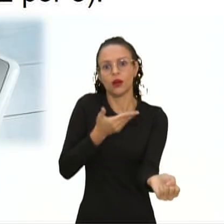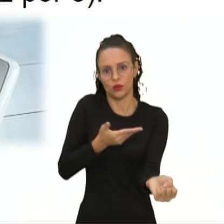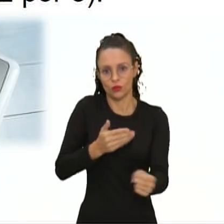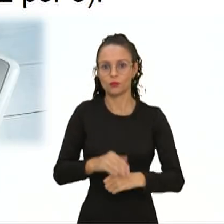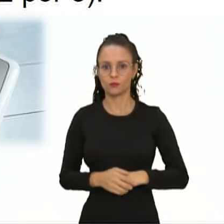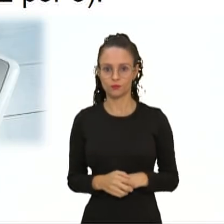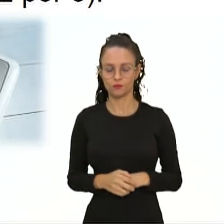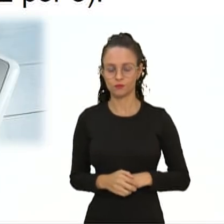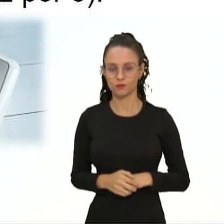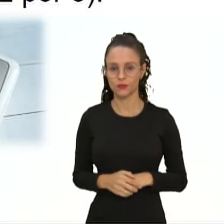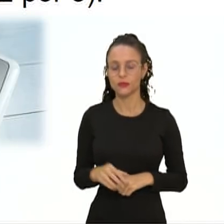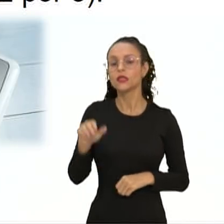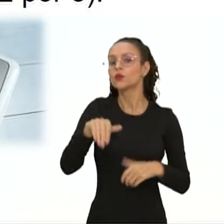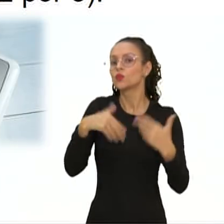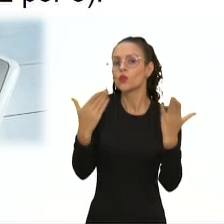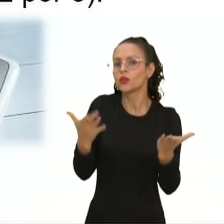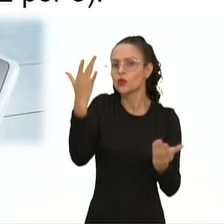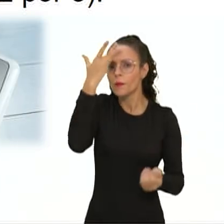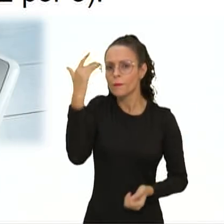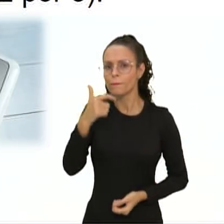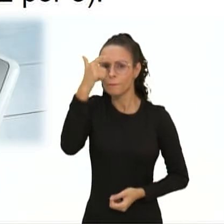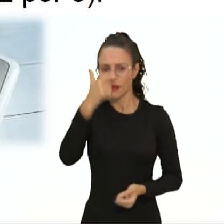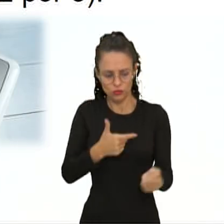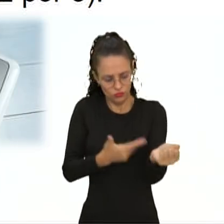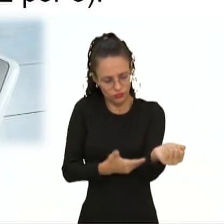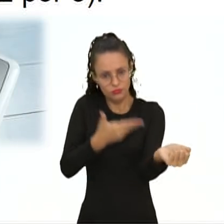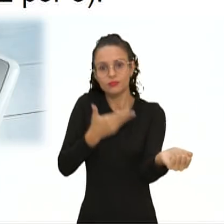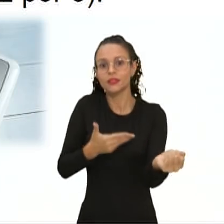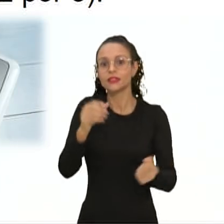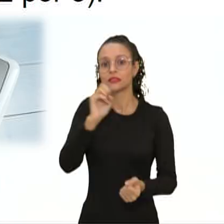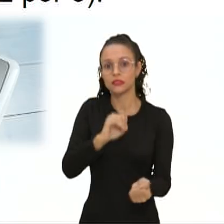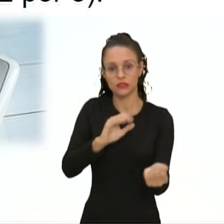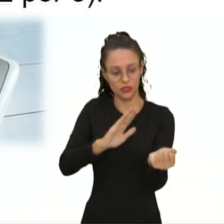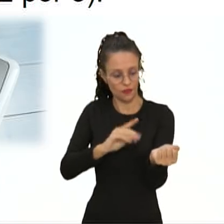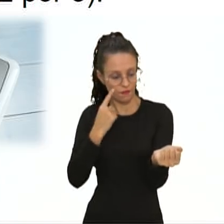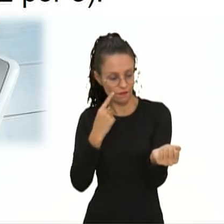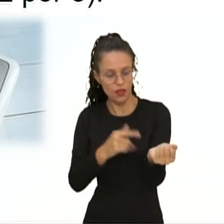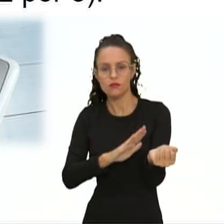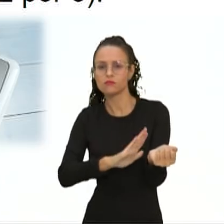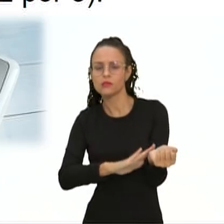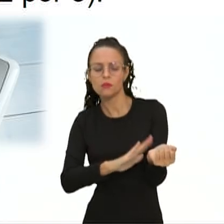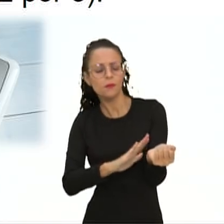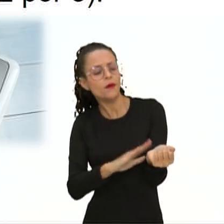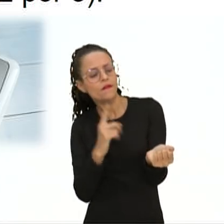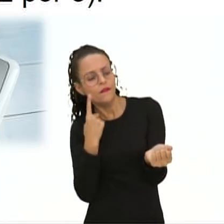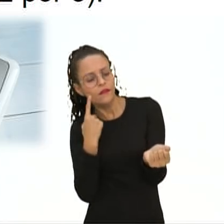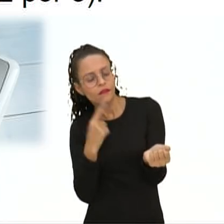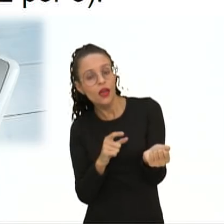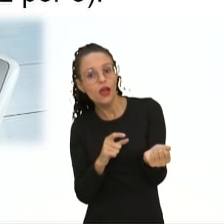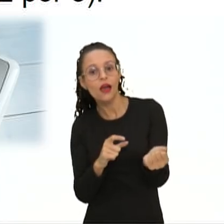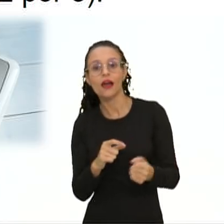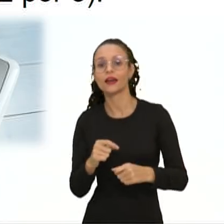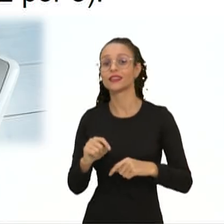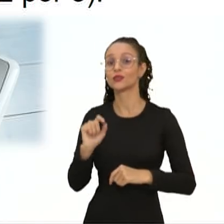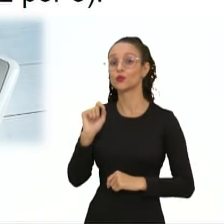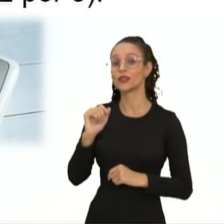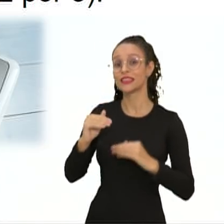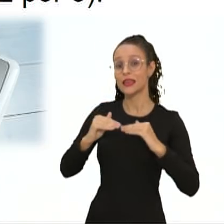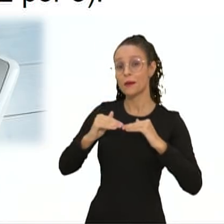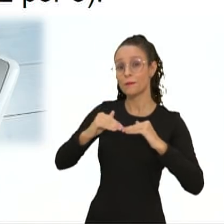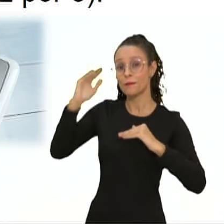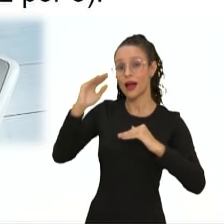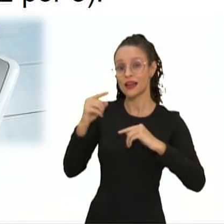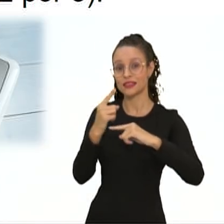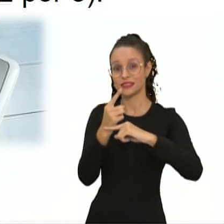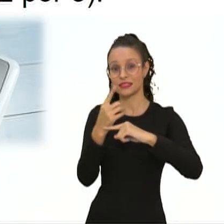hipertensão. Quando que uma pessoa é hipertensa? Quando ao aferir a sua pressão, ela estiver acima de